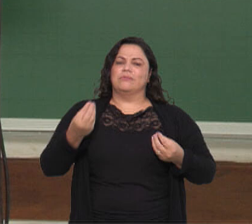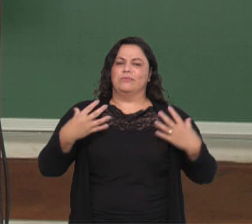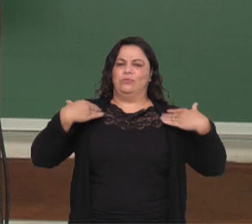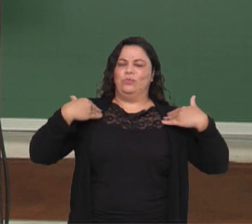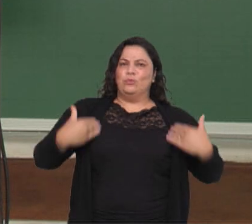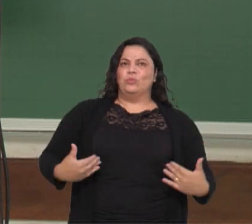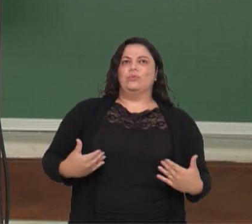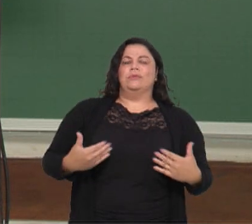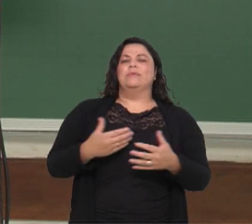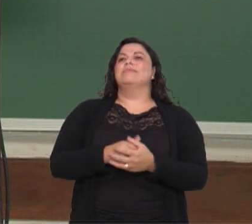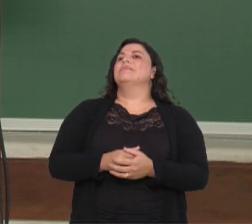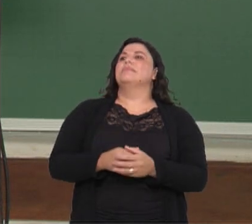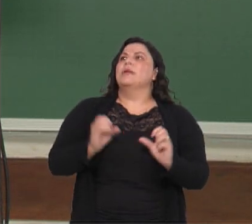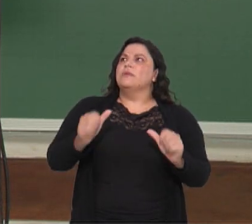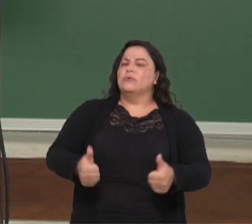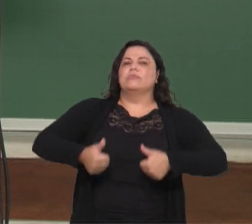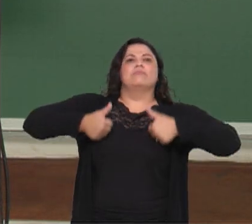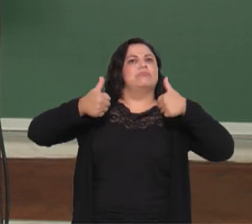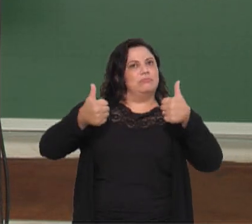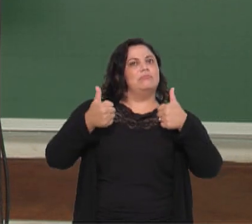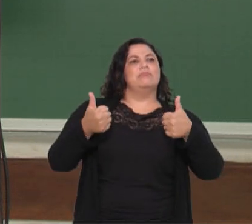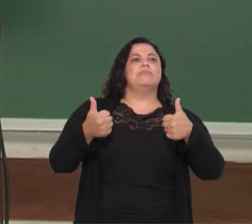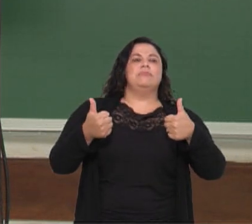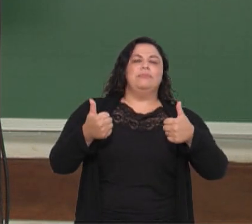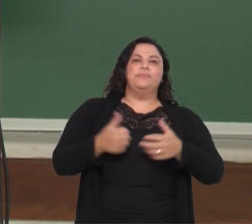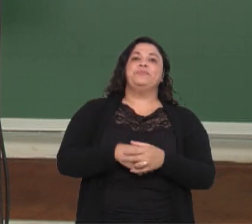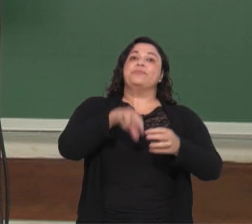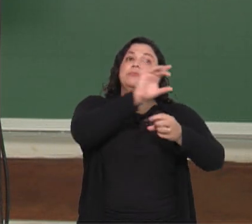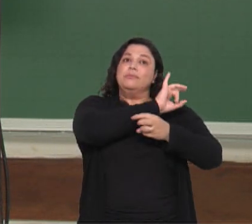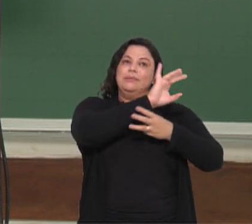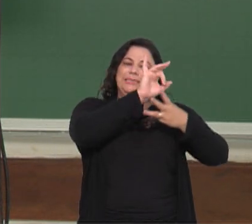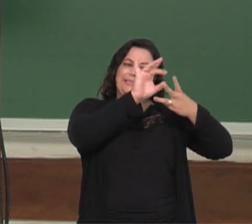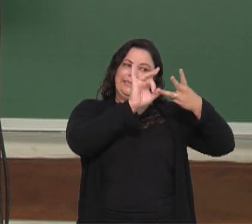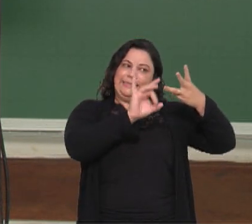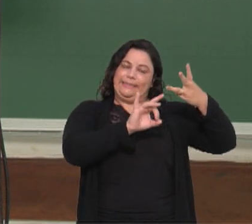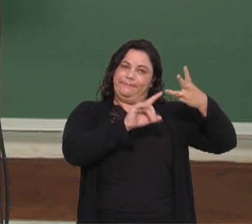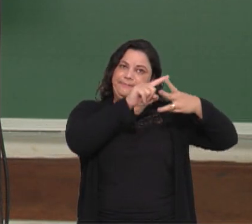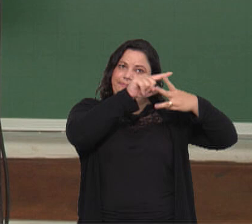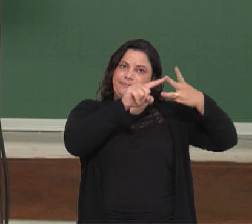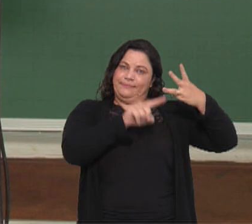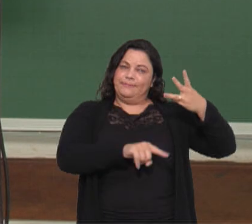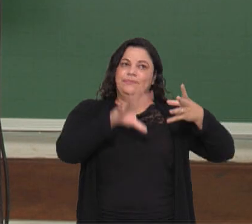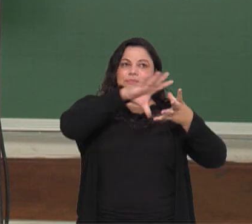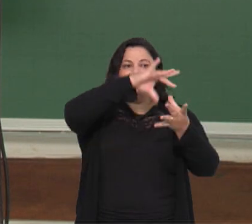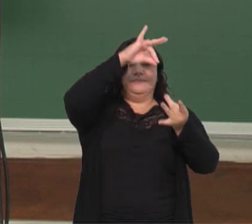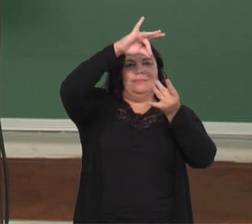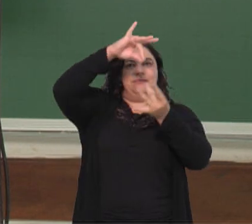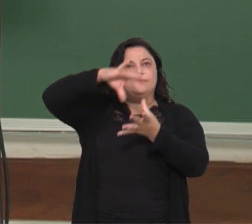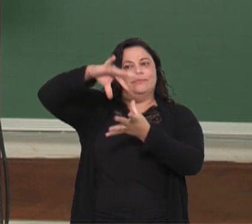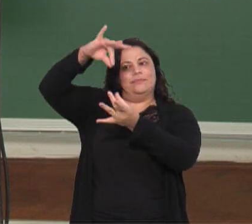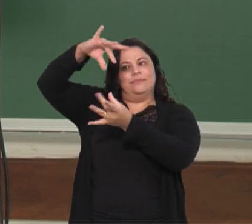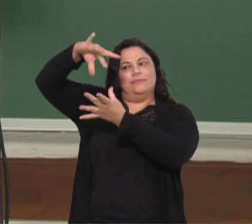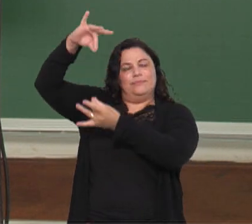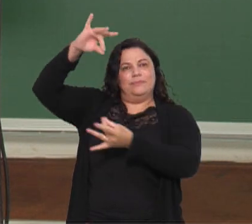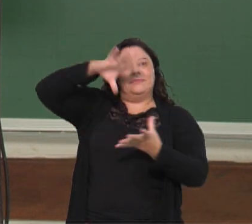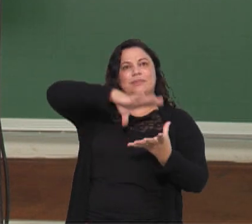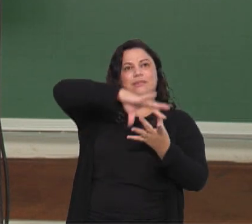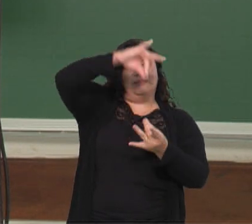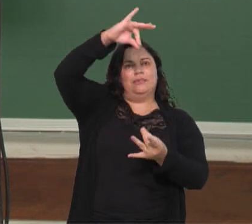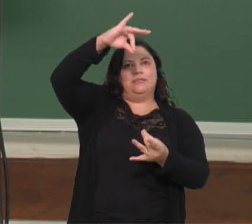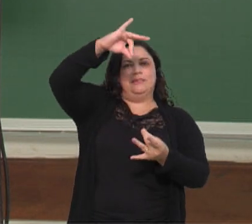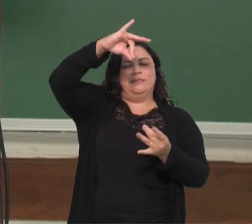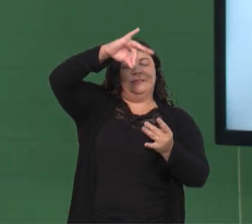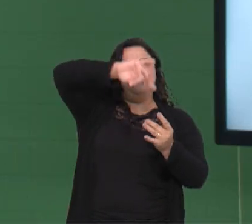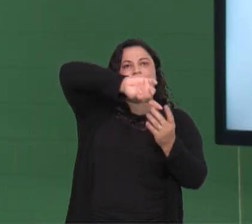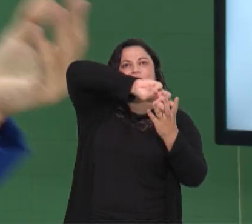ações benéficas para a gente aí. Cada parte da alma vai ter uma virtude diferente. Começando lá com a parte racional da alma, a